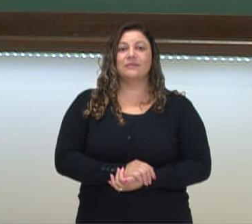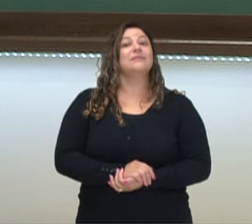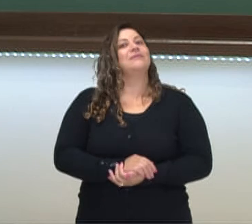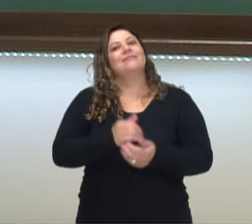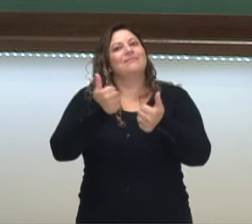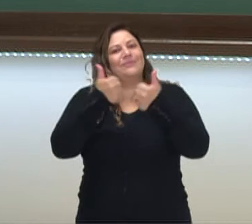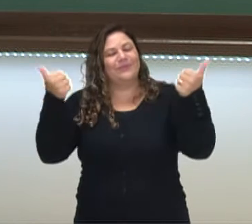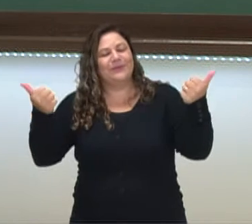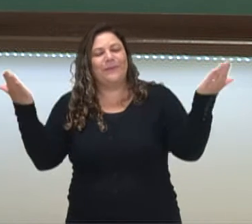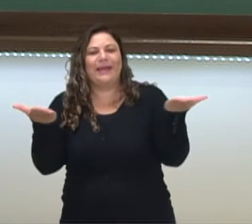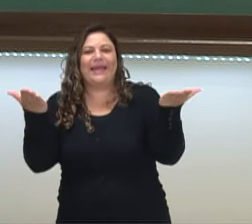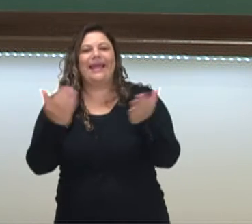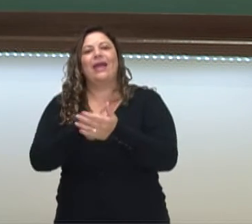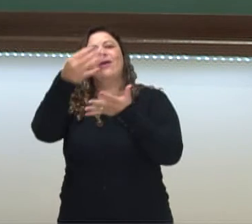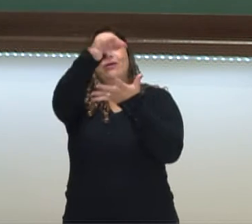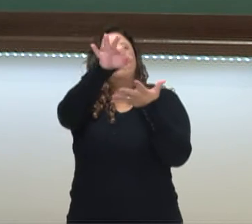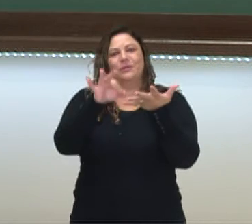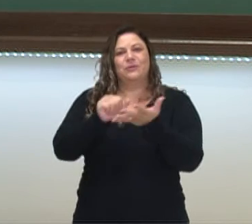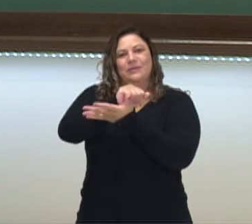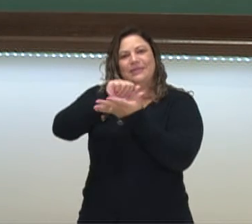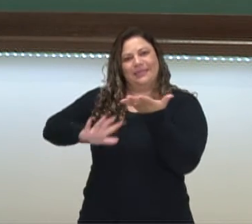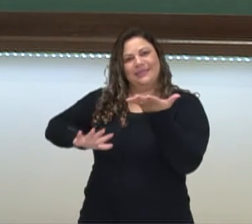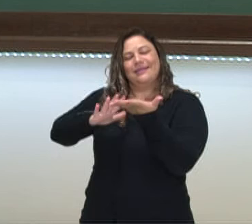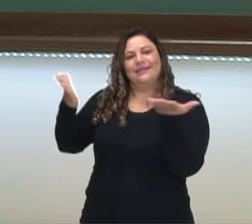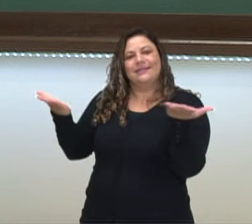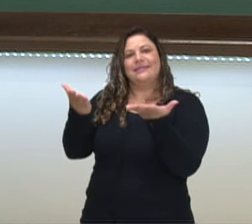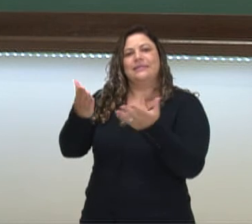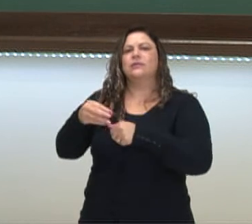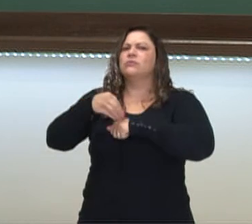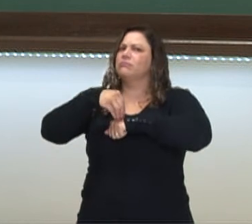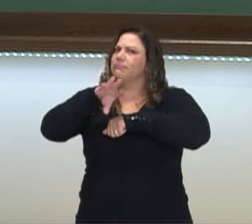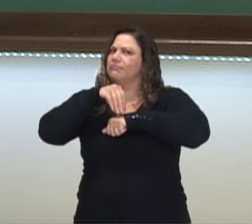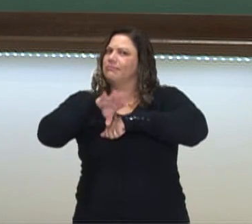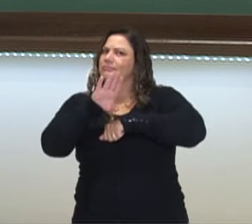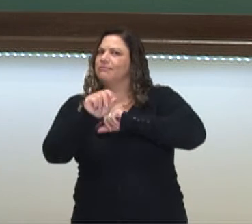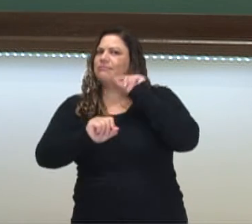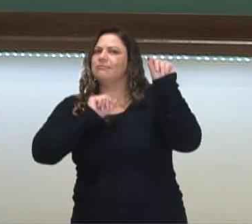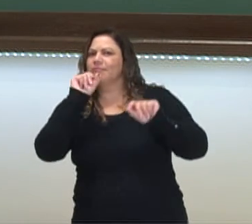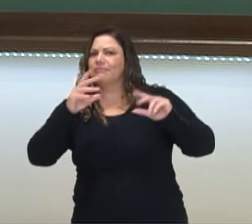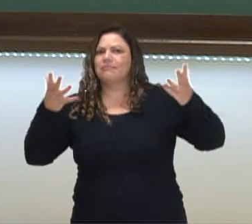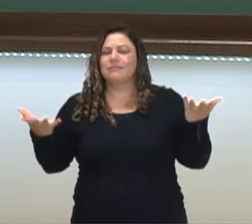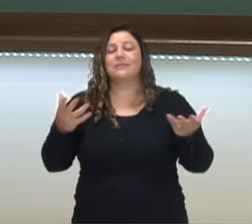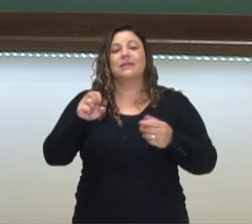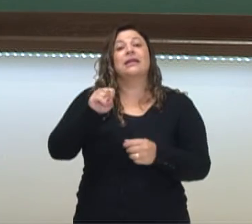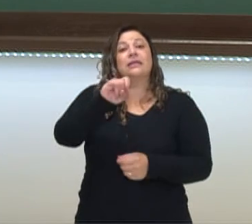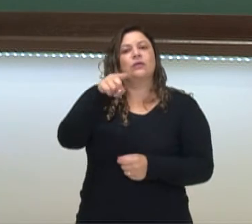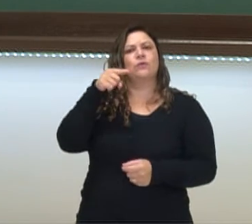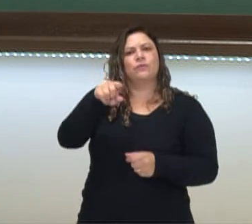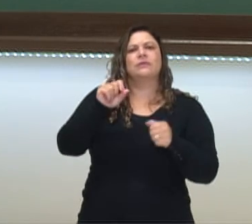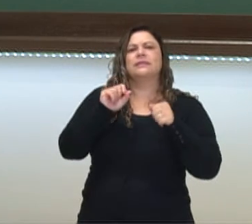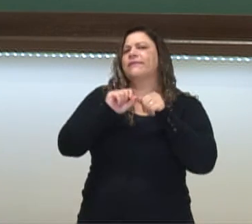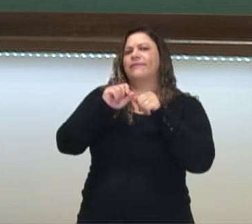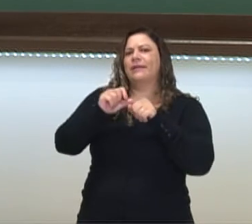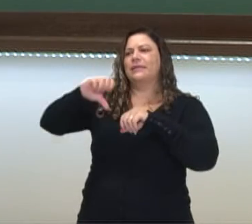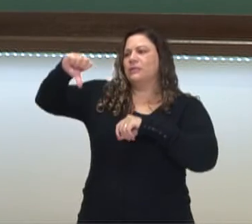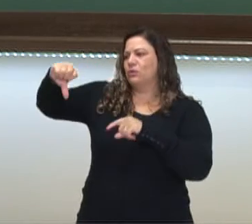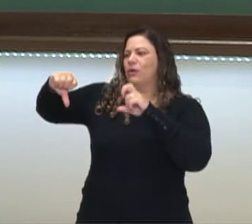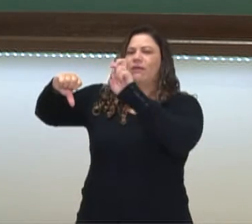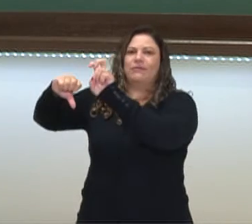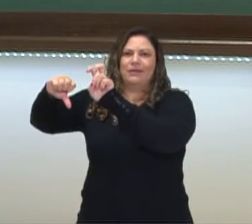Muito bem, pessoal. Então nós vamos fazer a correção desse exercício. E a dica está no seguinte. Se você fez 9 à quinta, você já começou